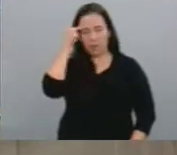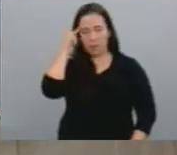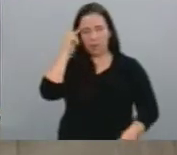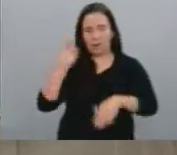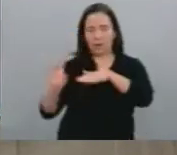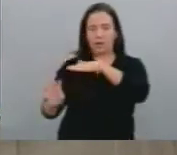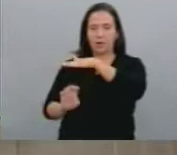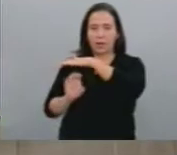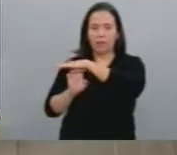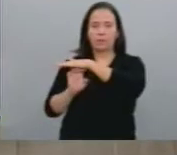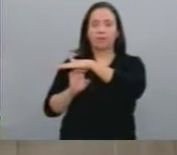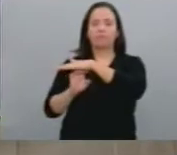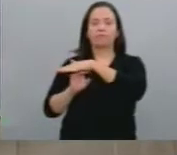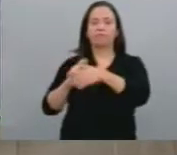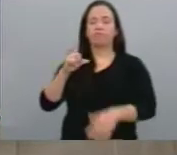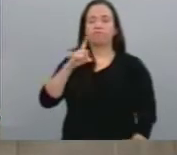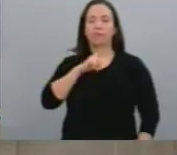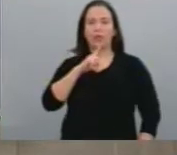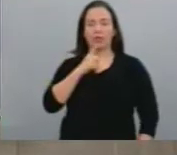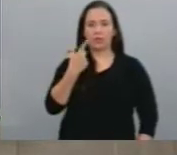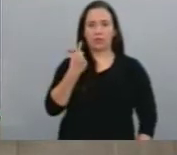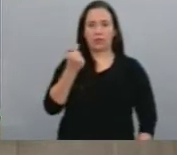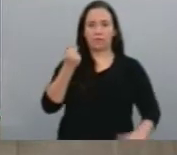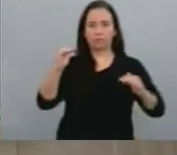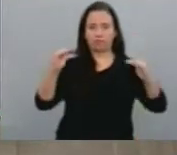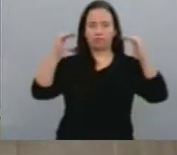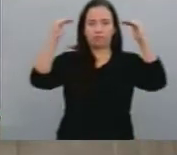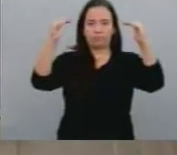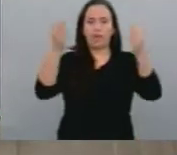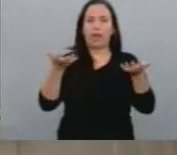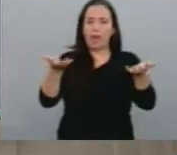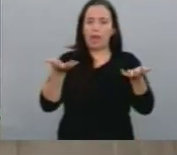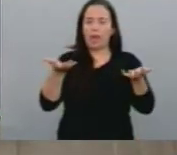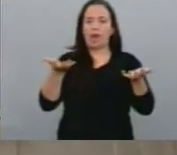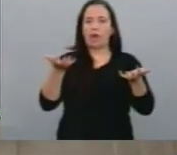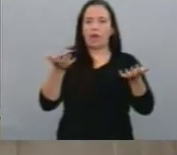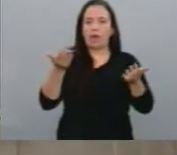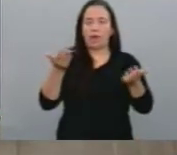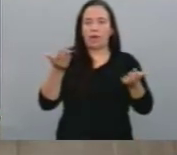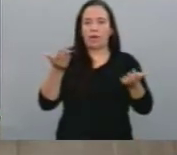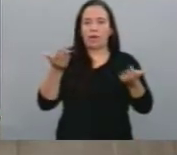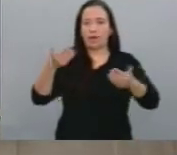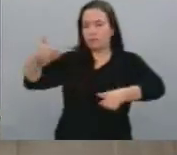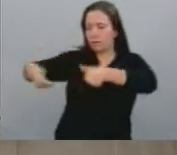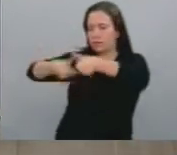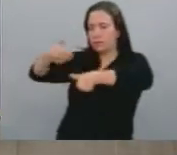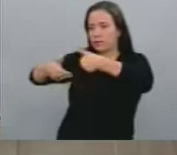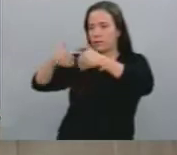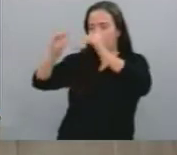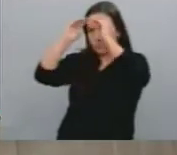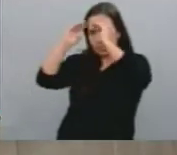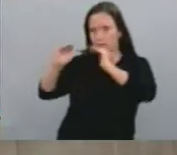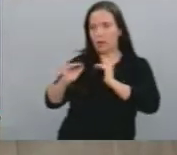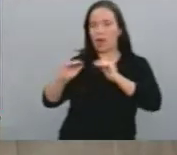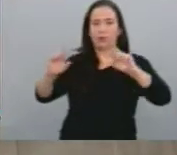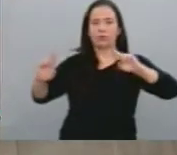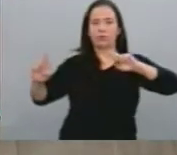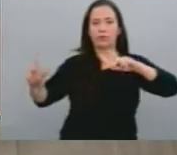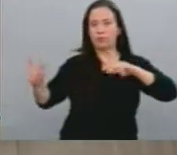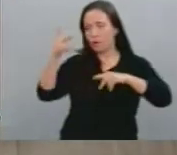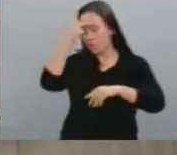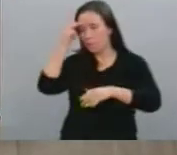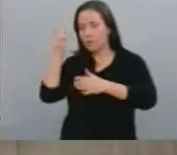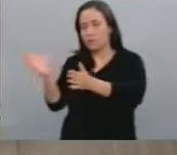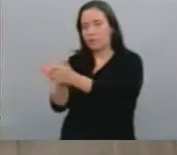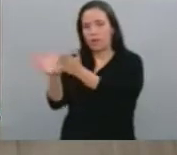pobreza para reivindicar um tratamento diferenciado a elas próprias. Foi